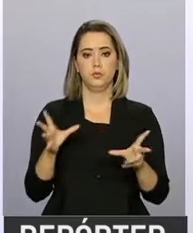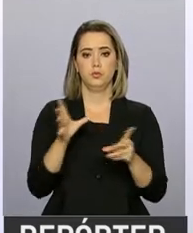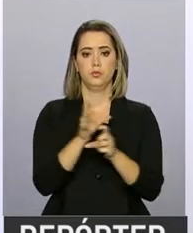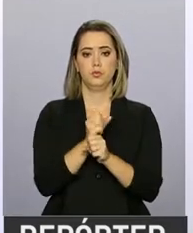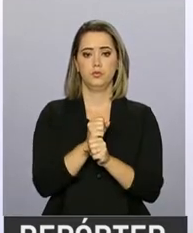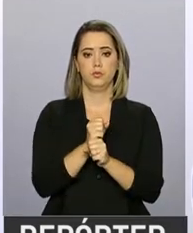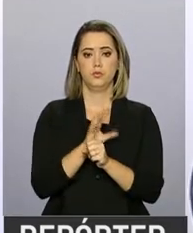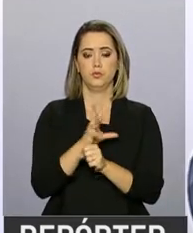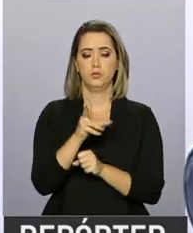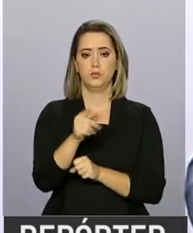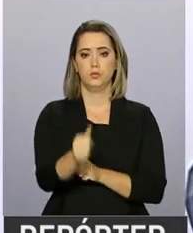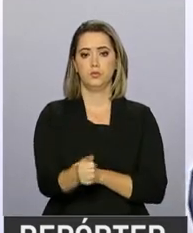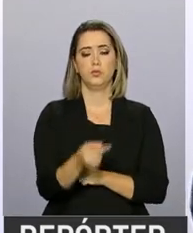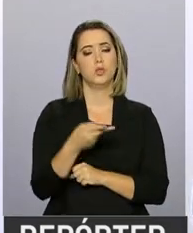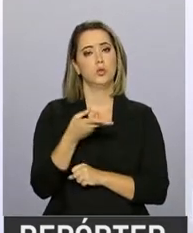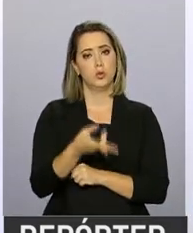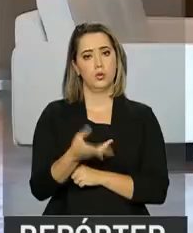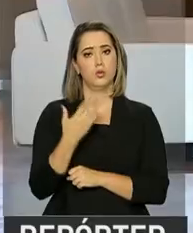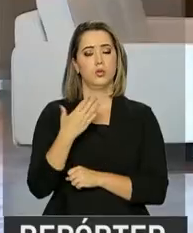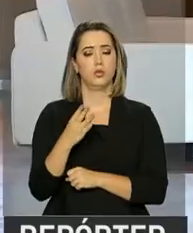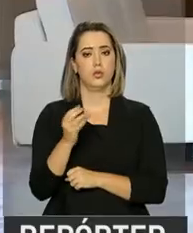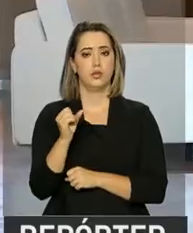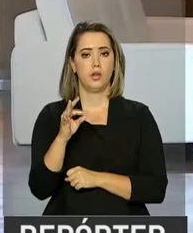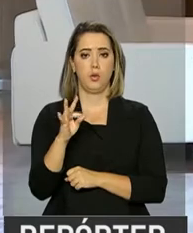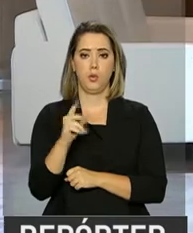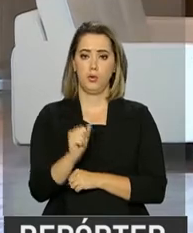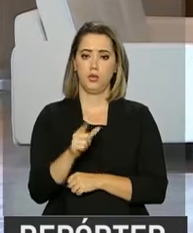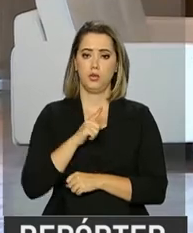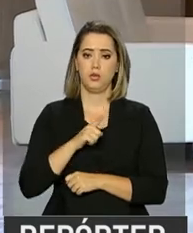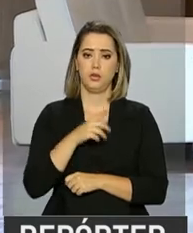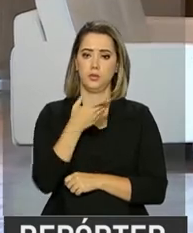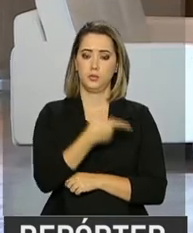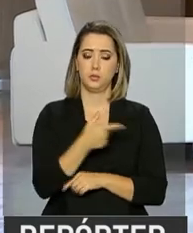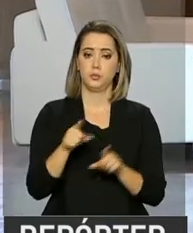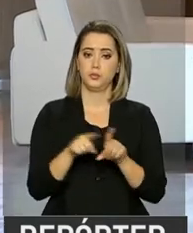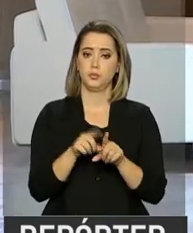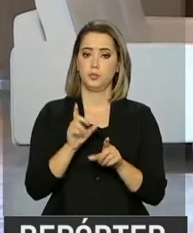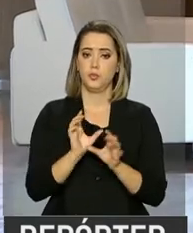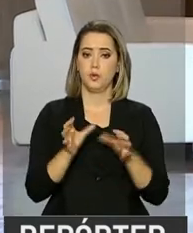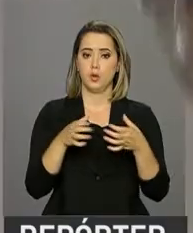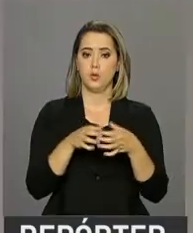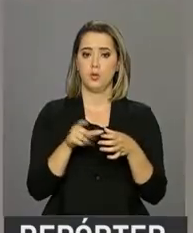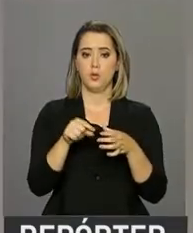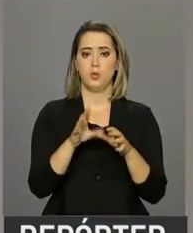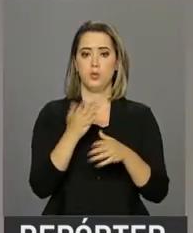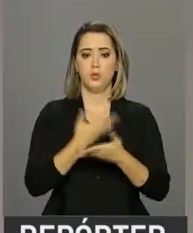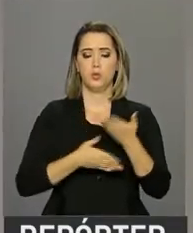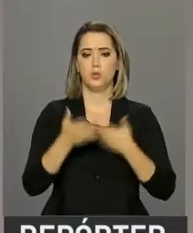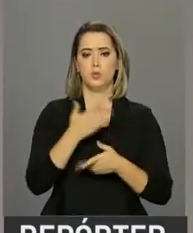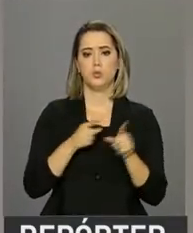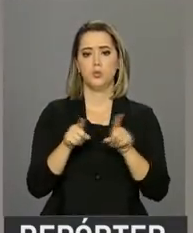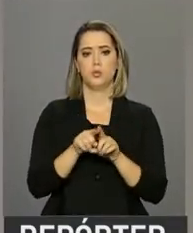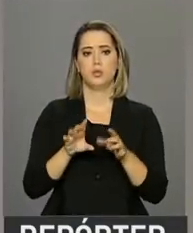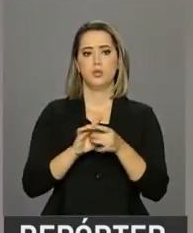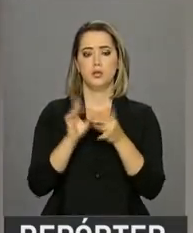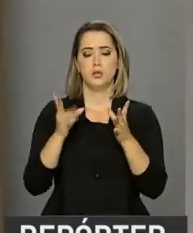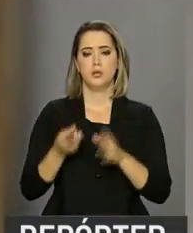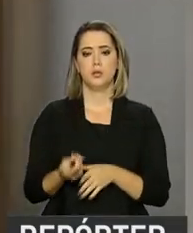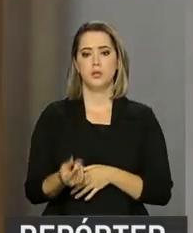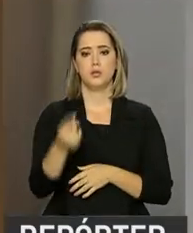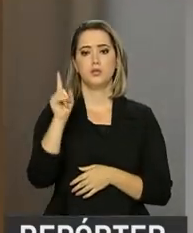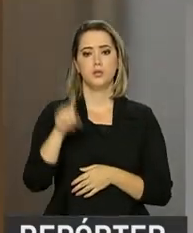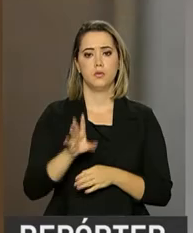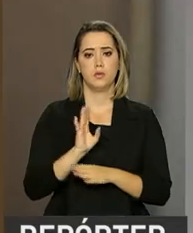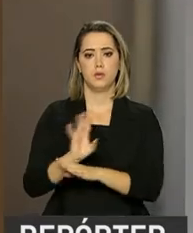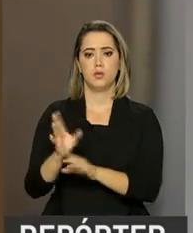das contas que o trabalhador tenha para a confederação nacional do comércio a liberação do dinheiro vai ajudar